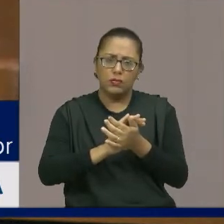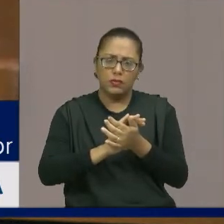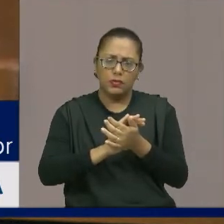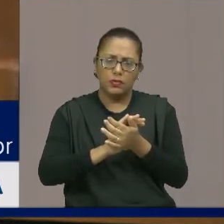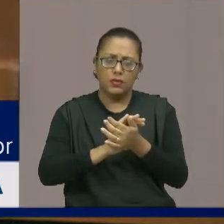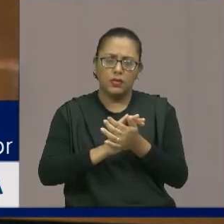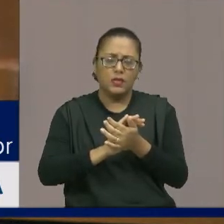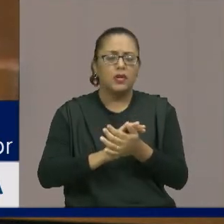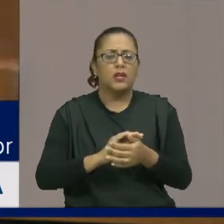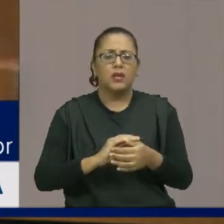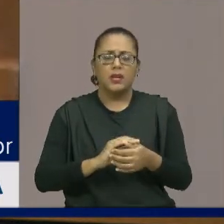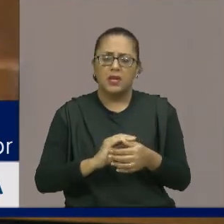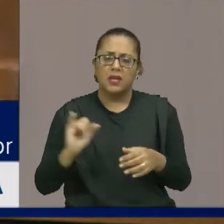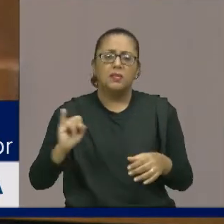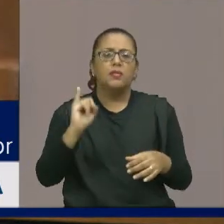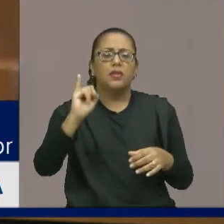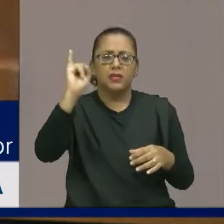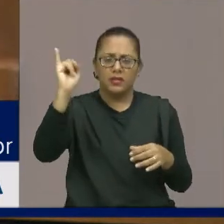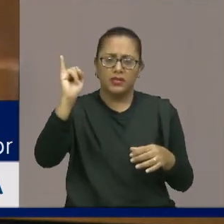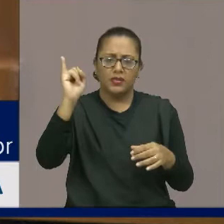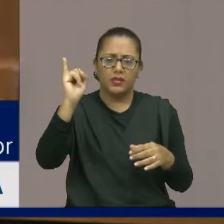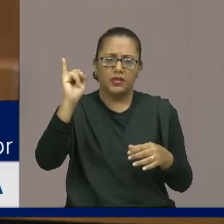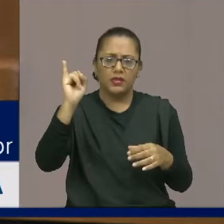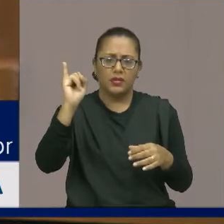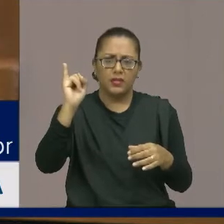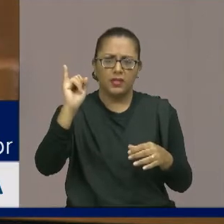vovó, eu vou